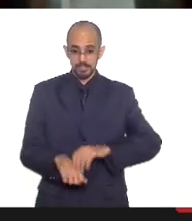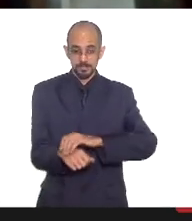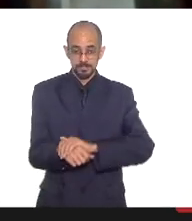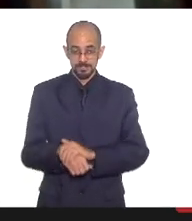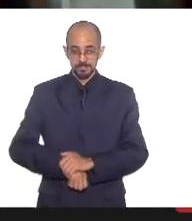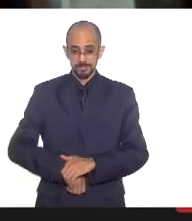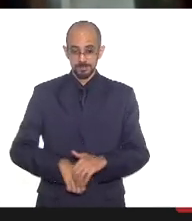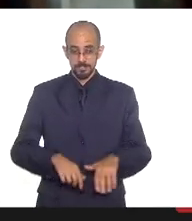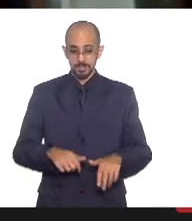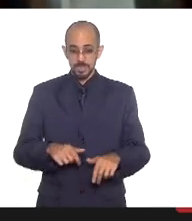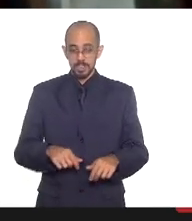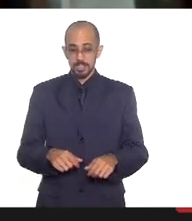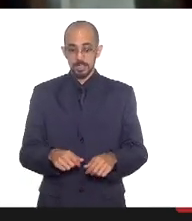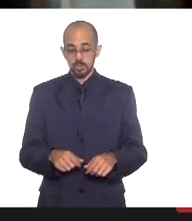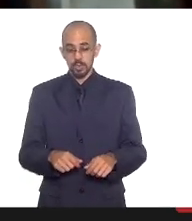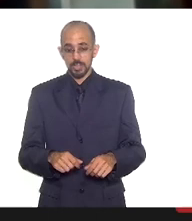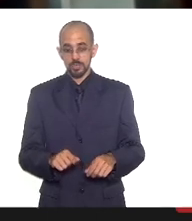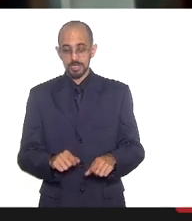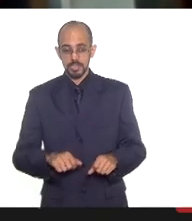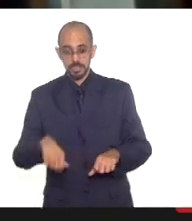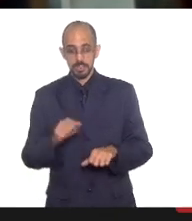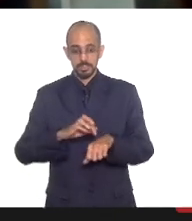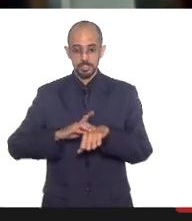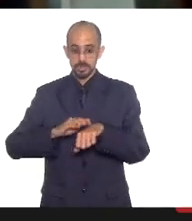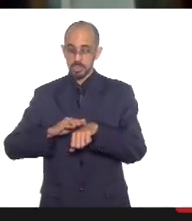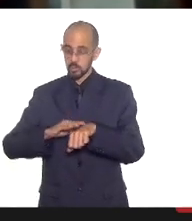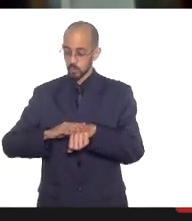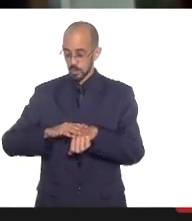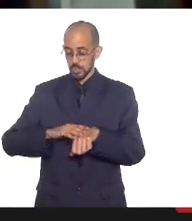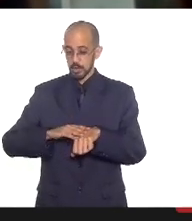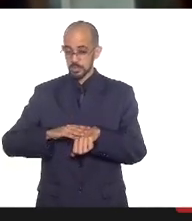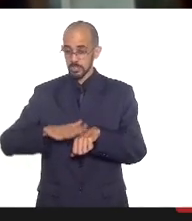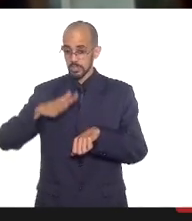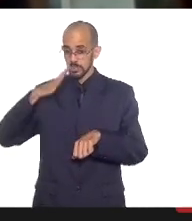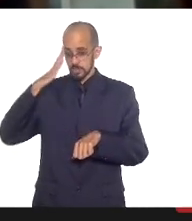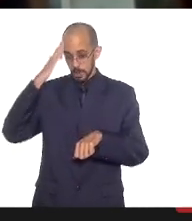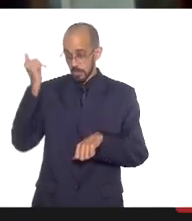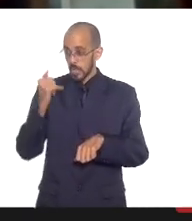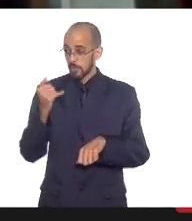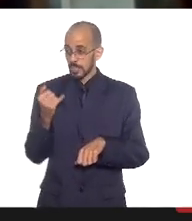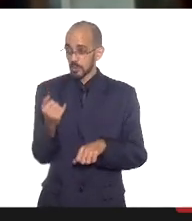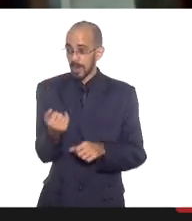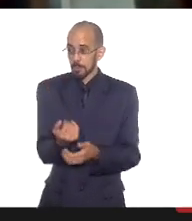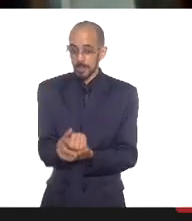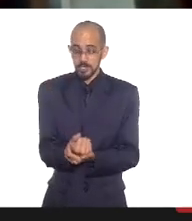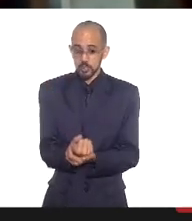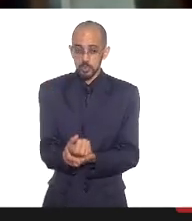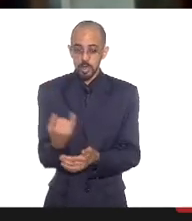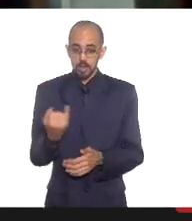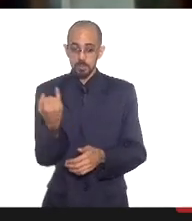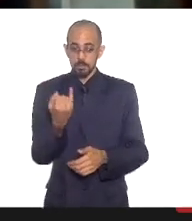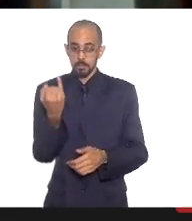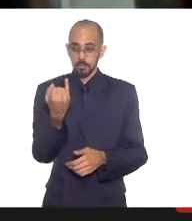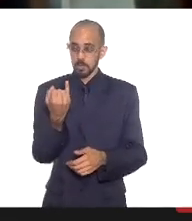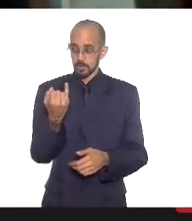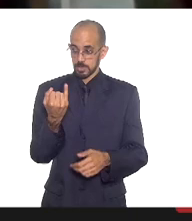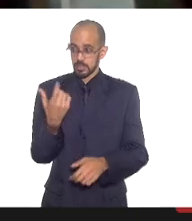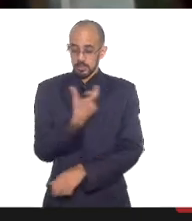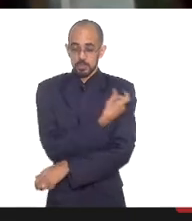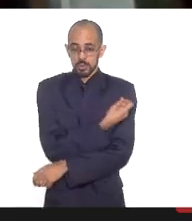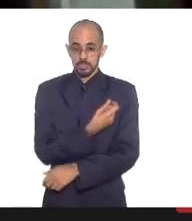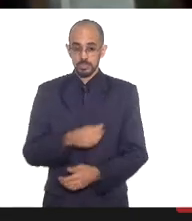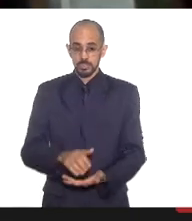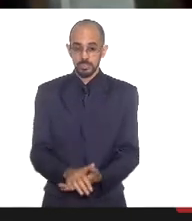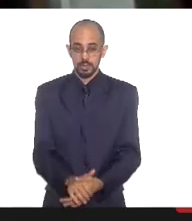em cima de doenças contagiosas a importância da vacina eu comprei o sono de saúde e consequentemente